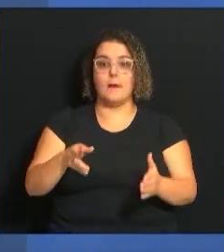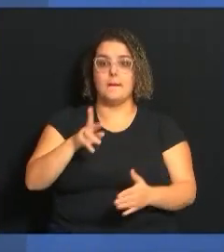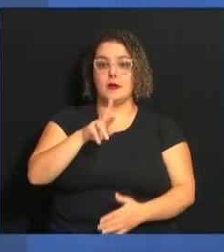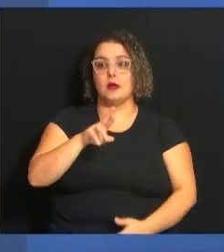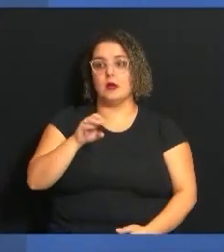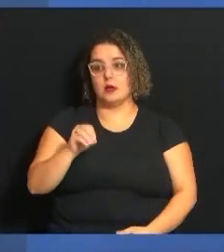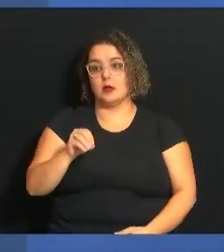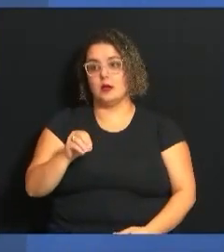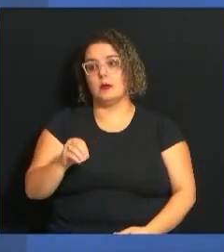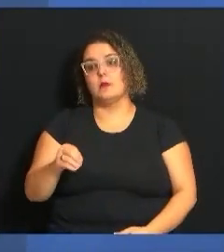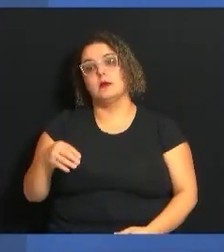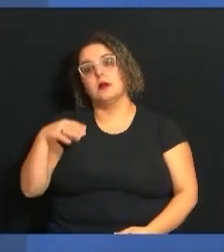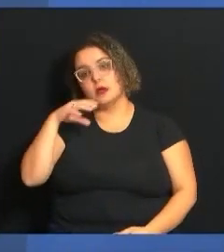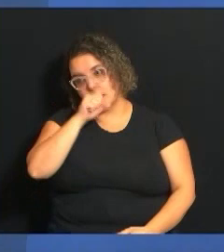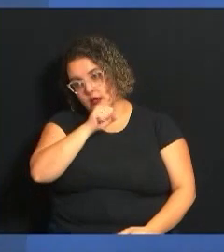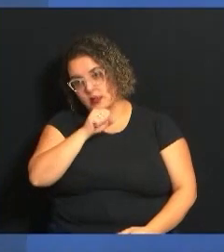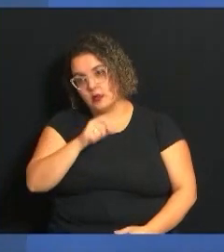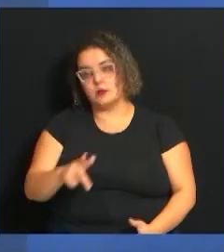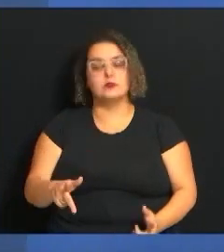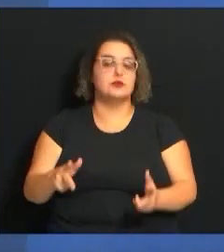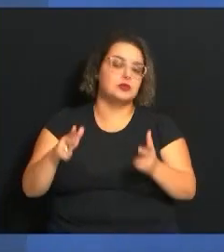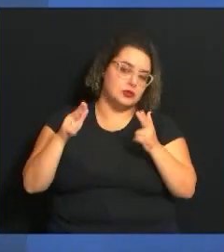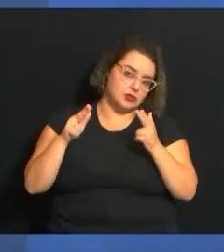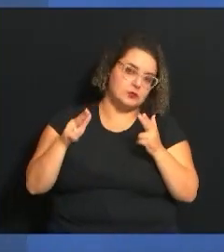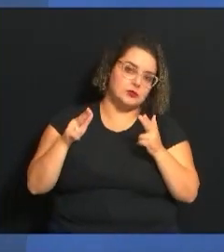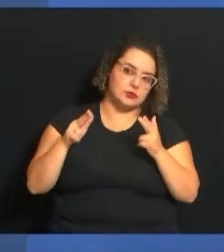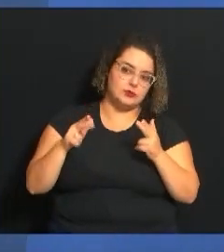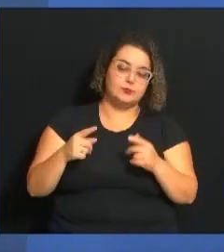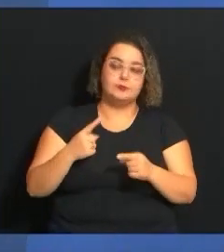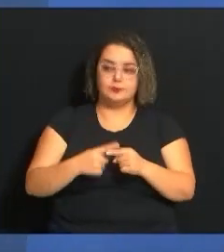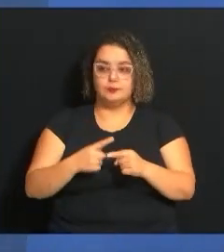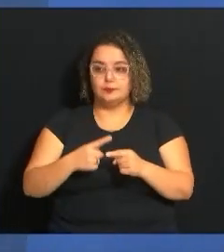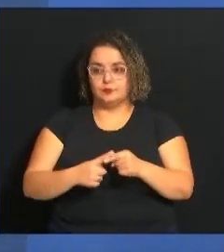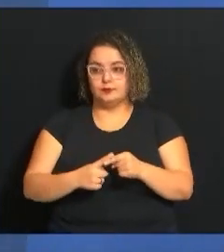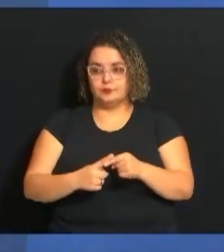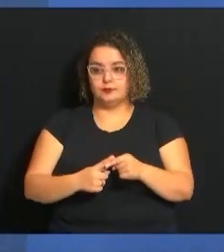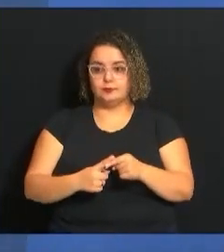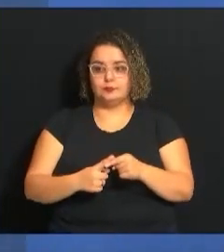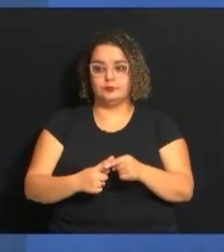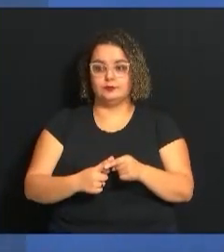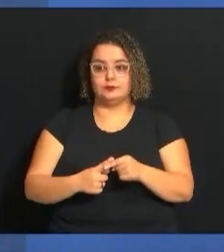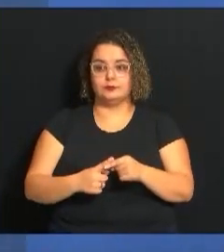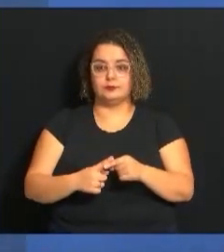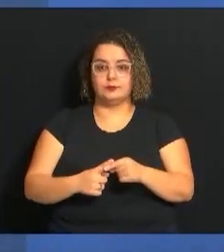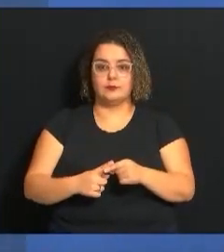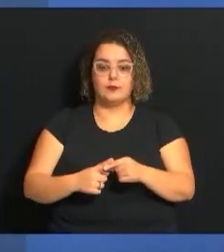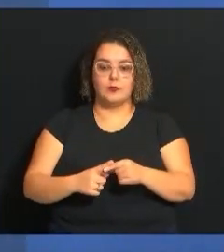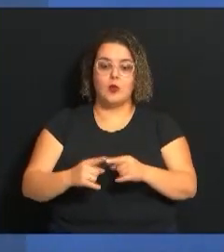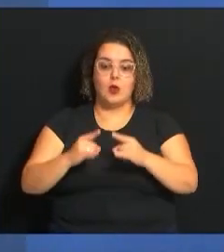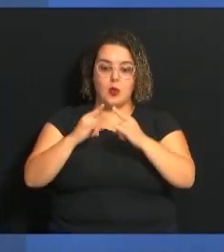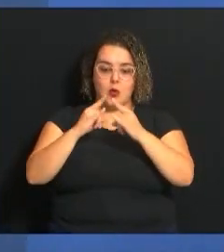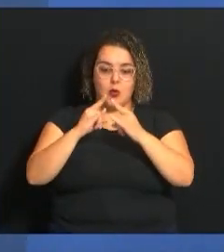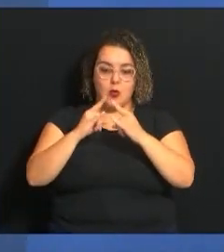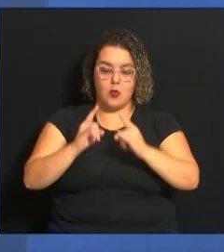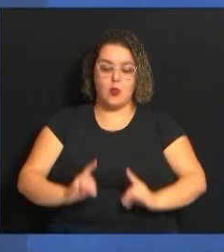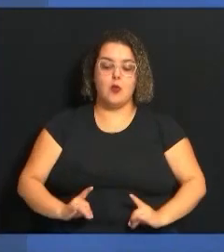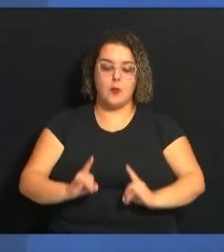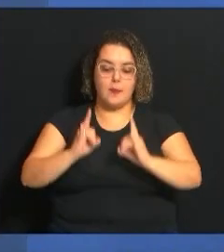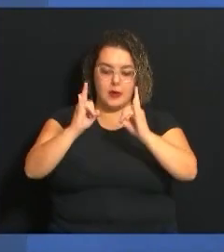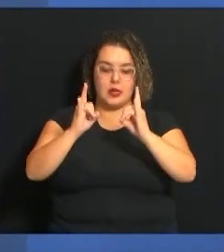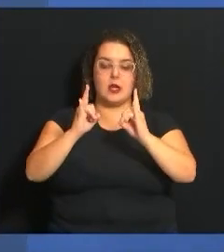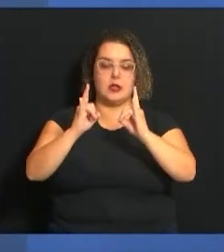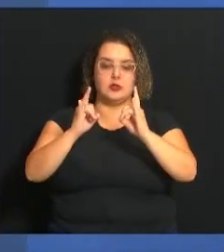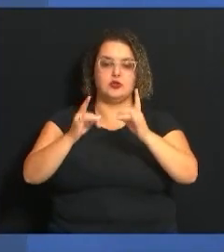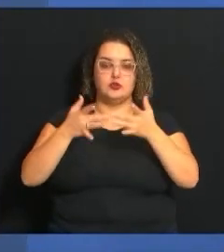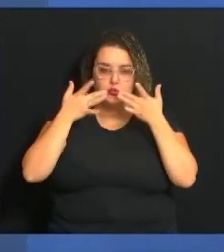logo em seguida já suspendeu, isso devido a o prédio estar sem energia aí na noite de ontem.